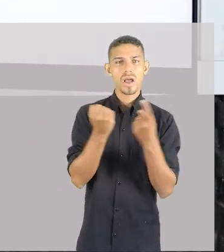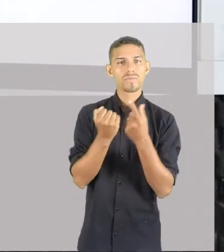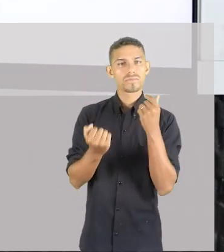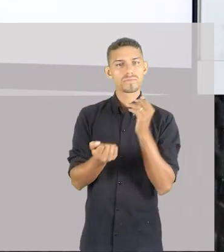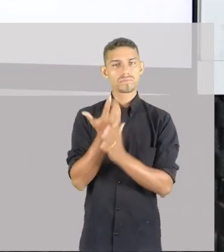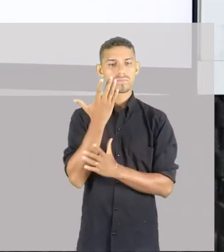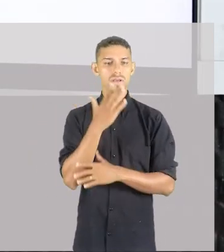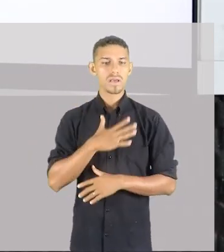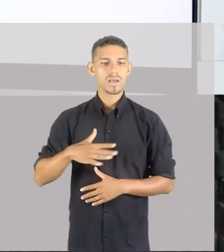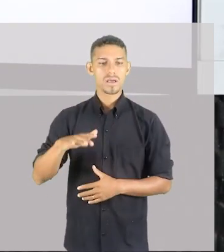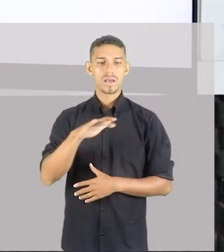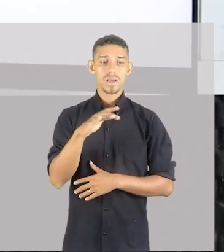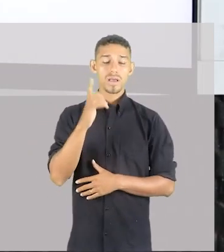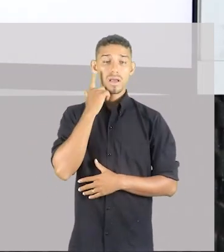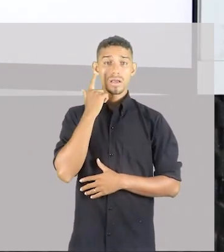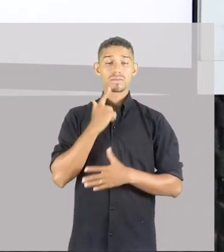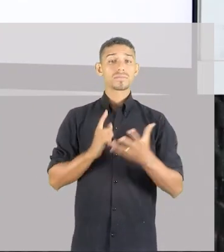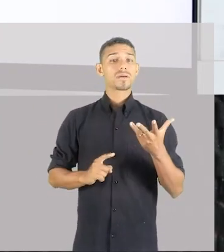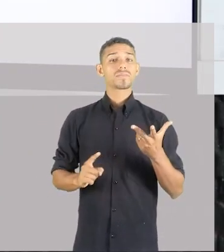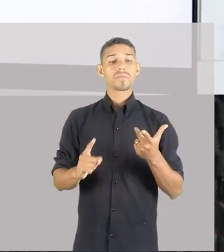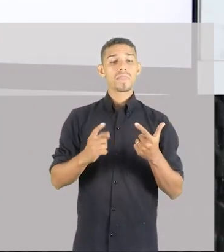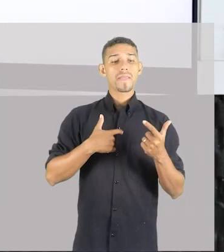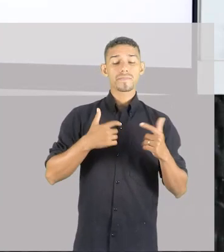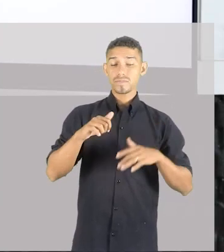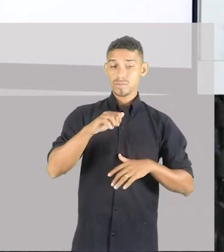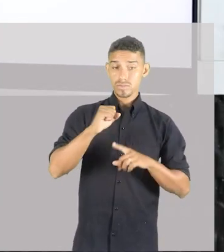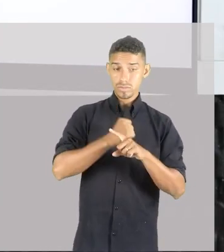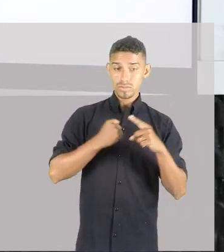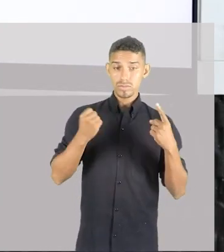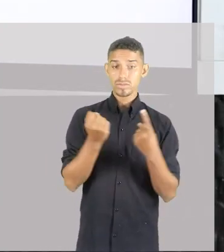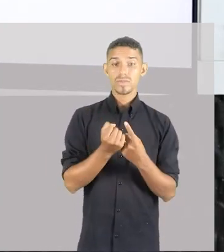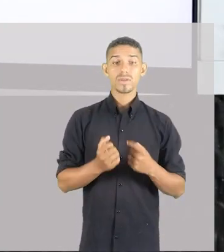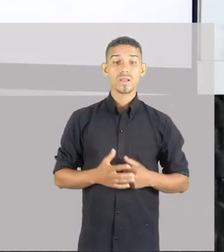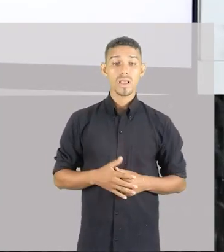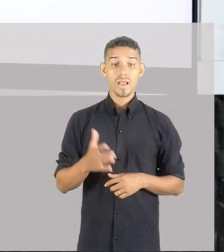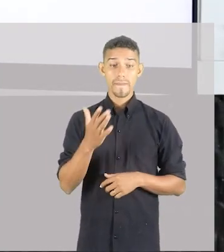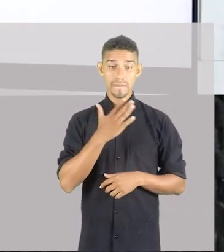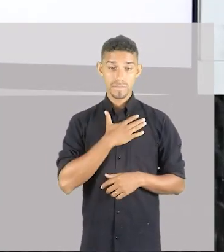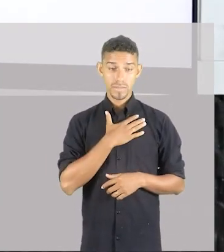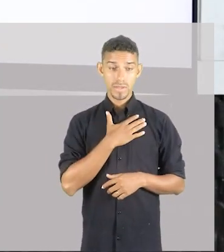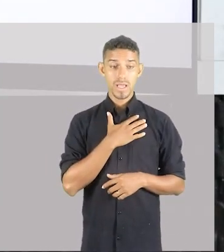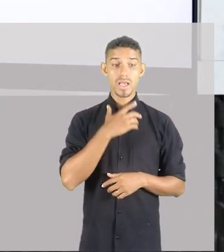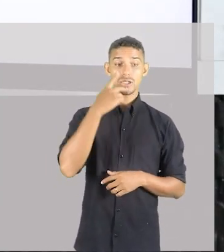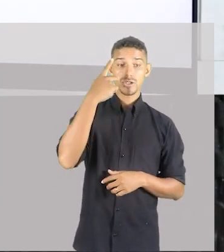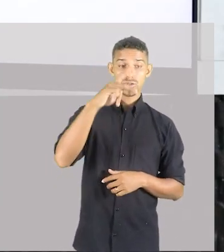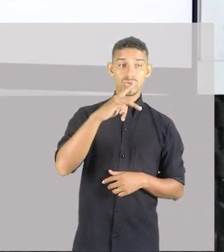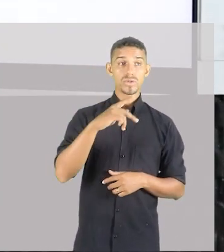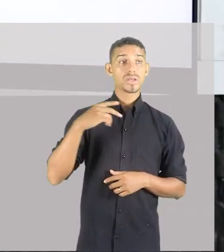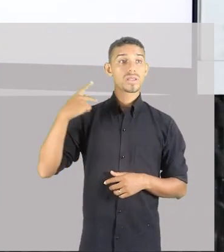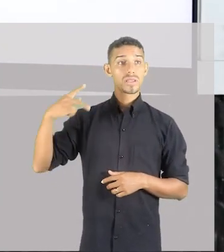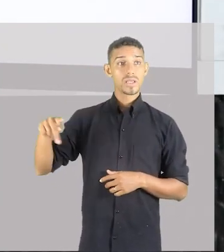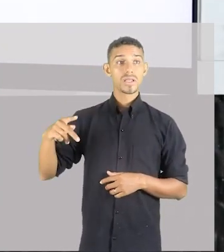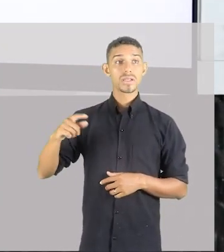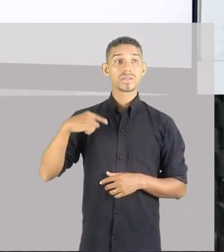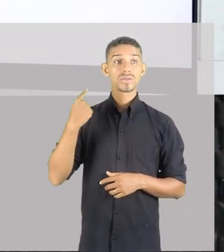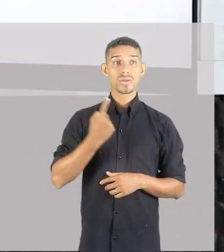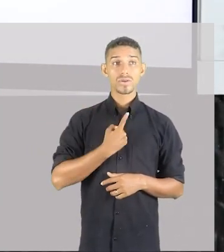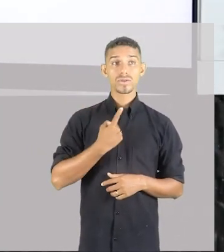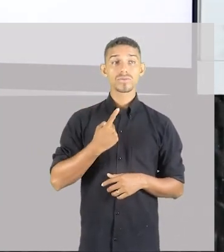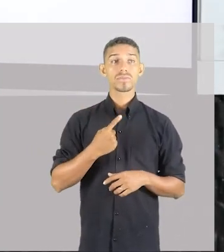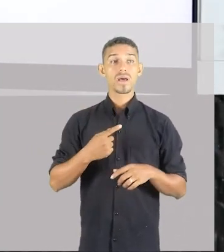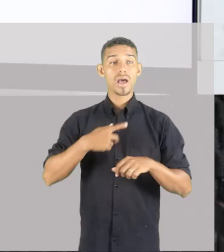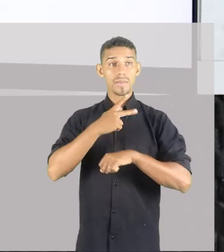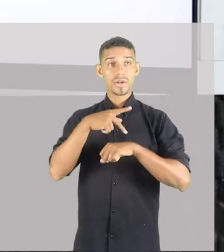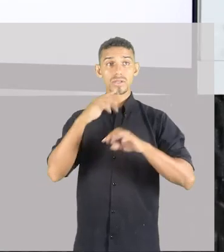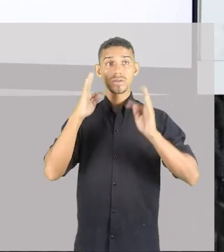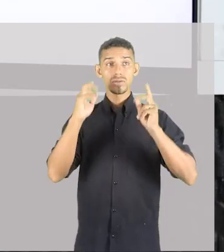eh eh esses esses embates sociais minha sua dele nossa voz mais deles a praça de todos viv